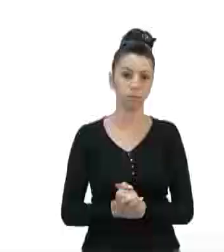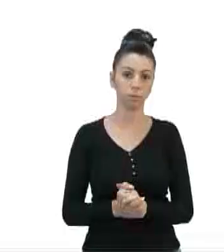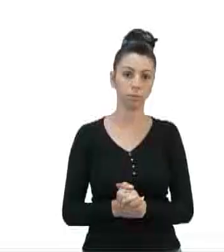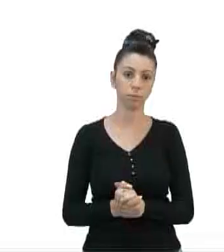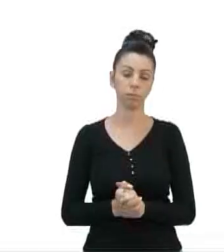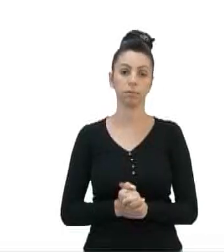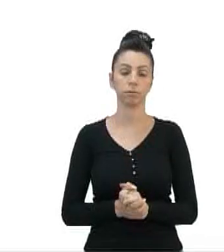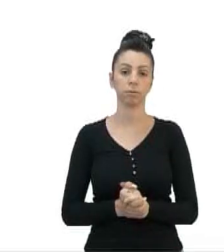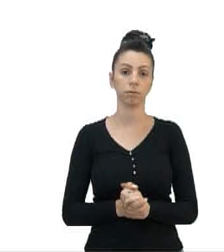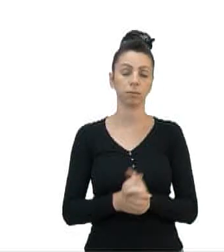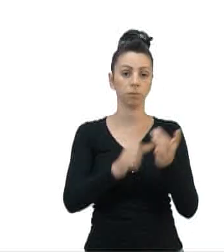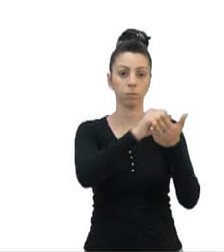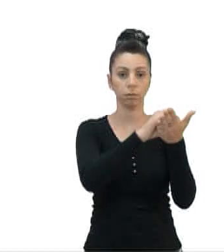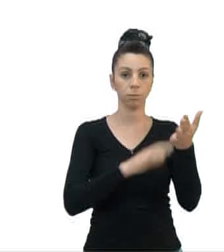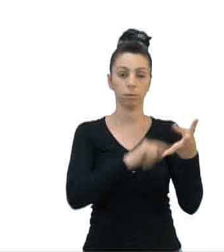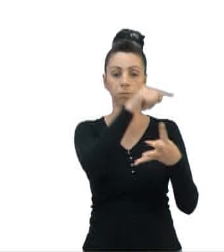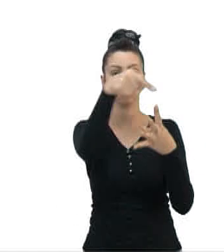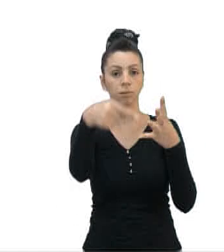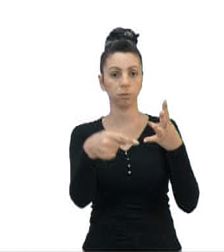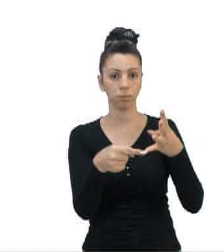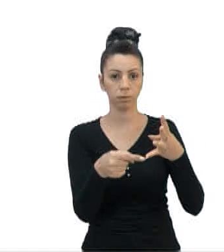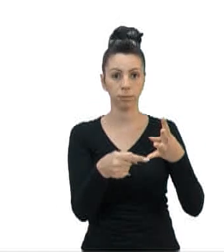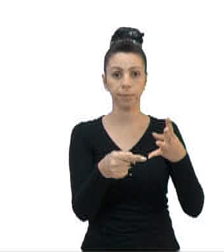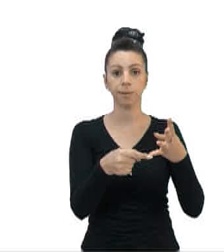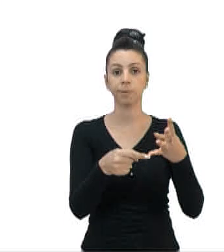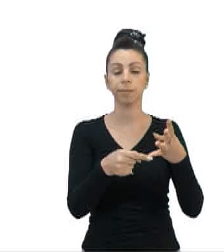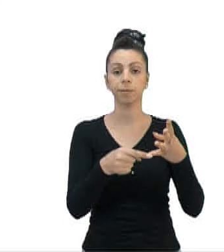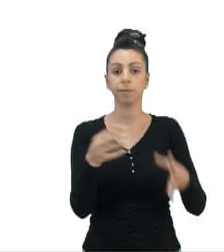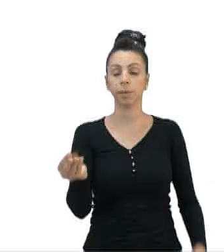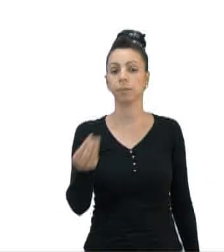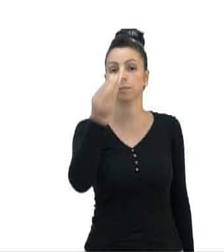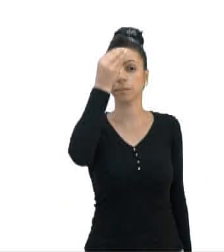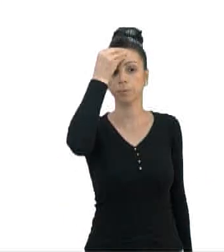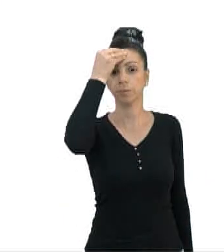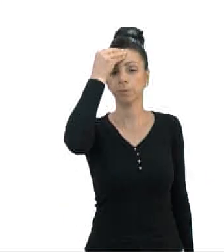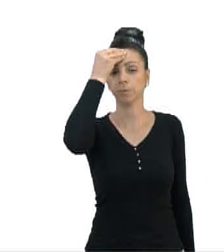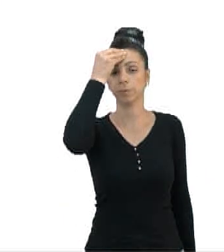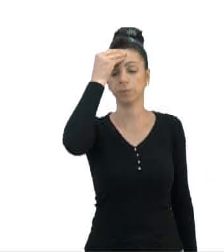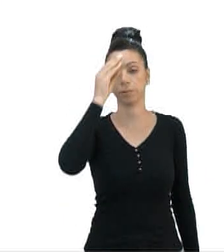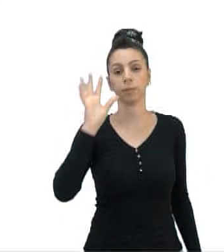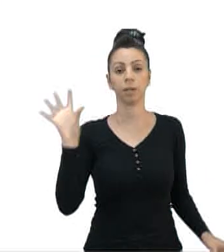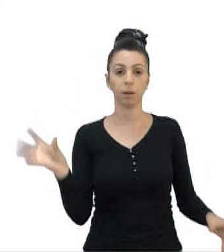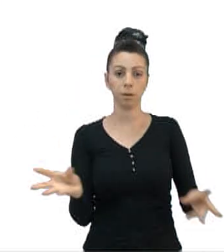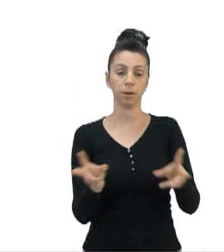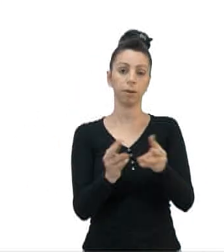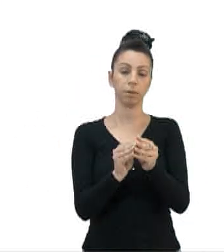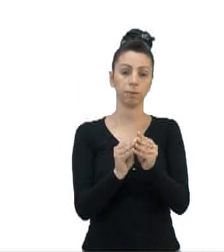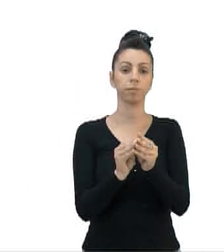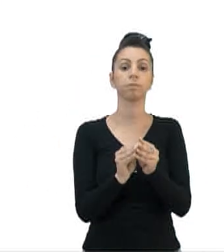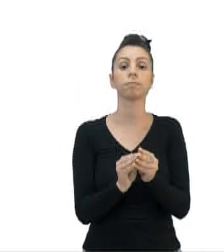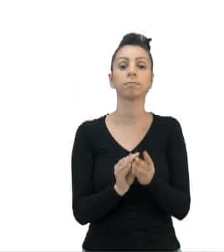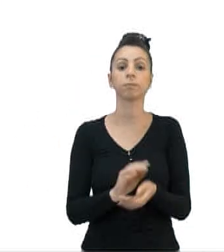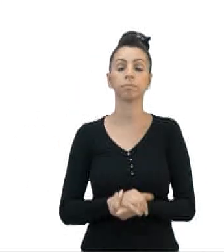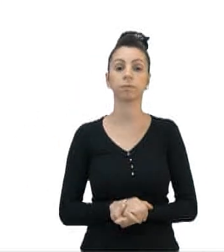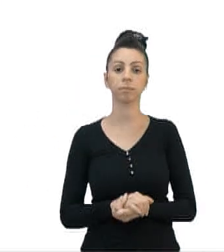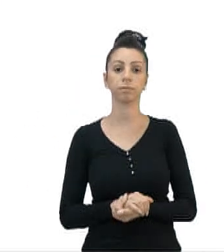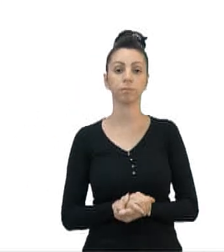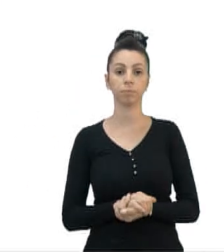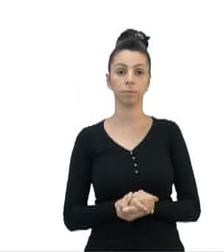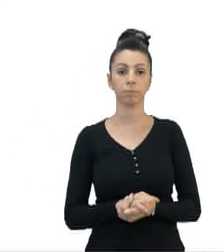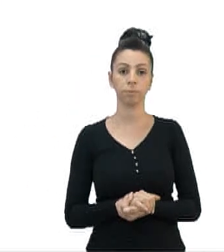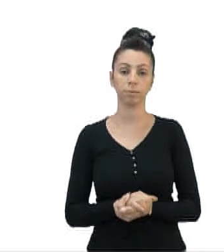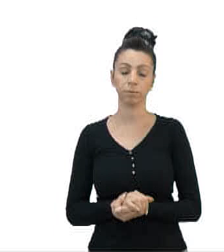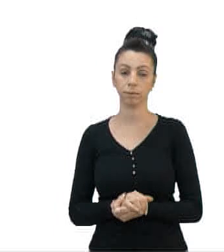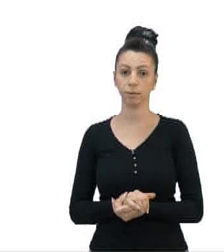certo? Exercício 4 aí, para fixar um pouquinho mais, a gente está revisando, então é uma aula com bastante